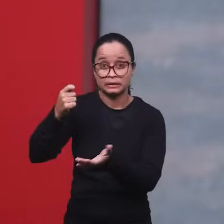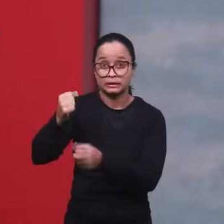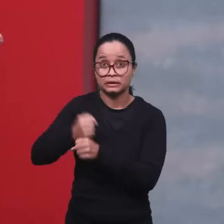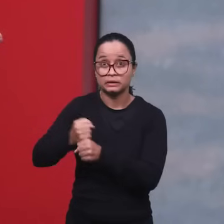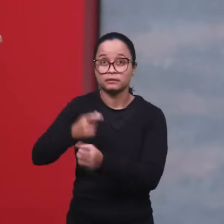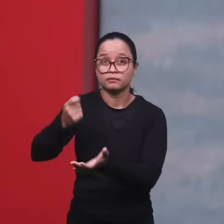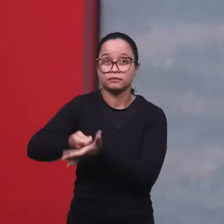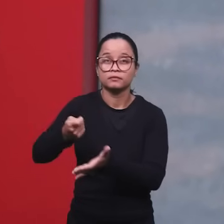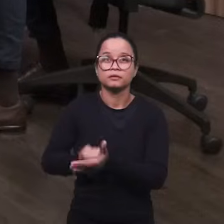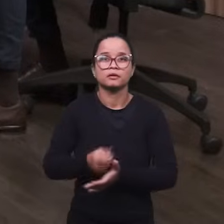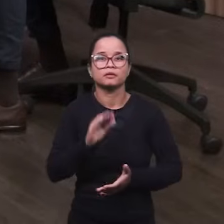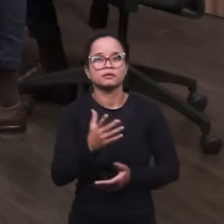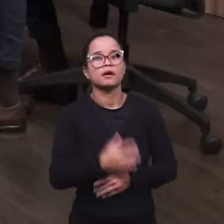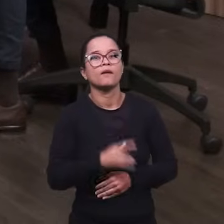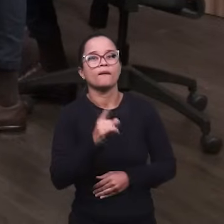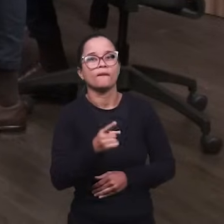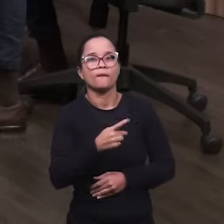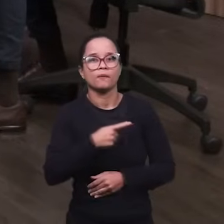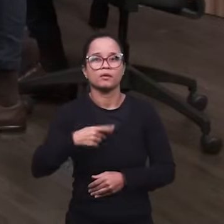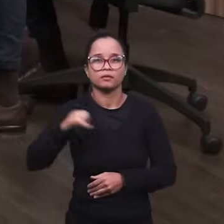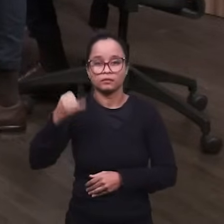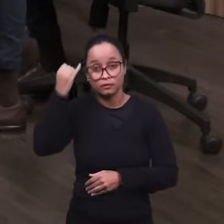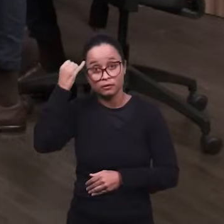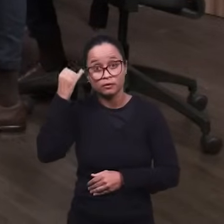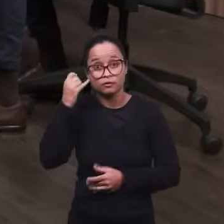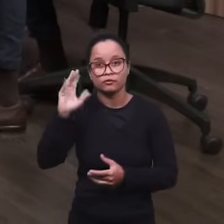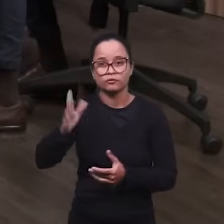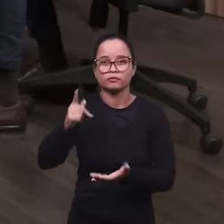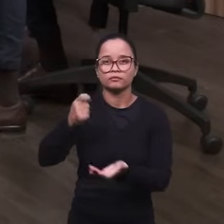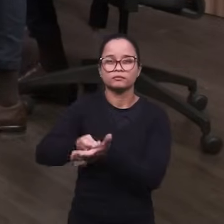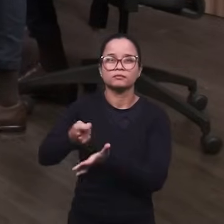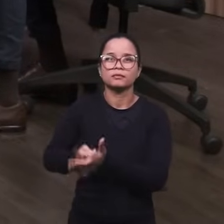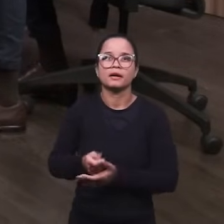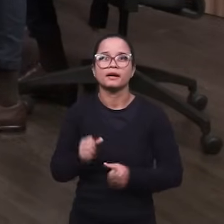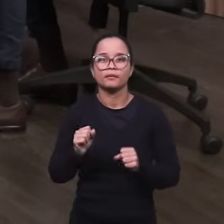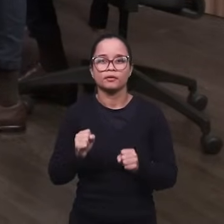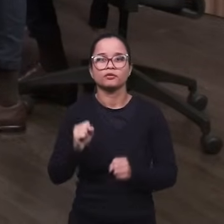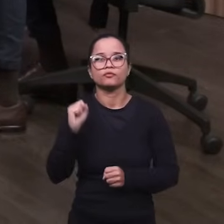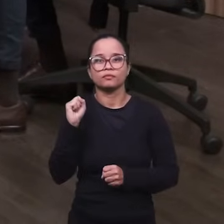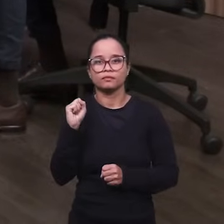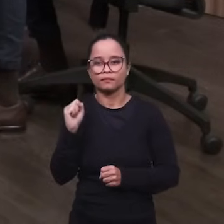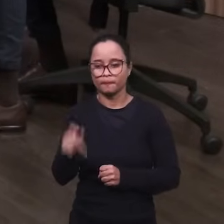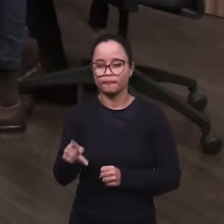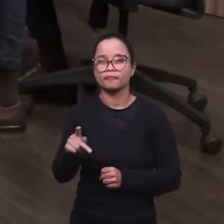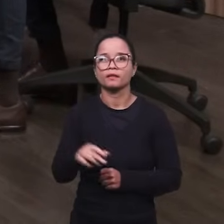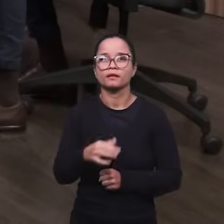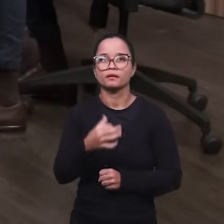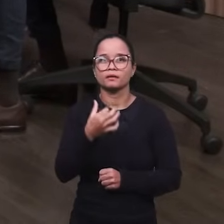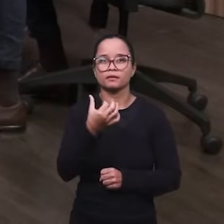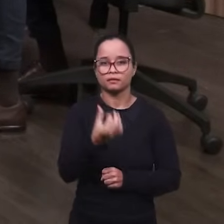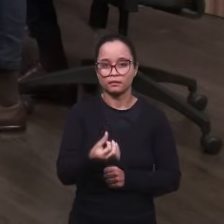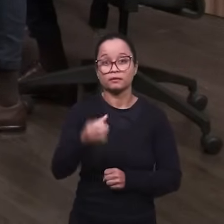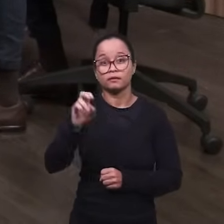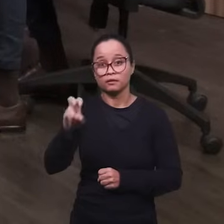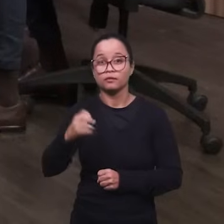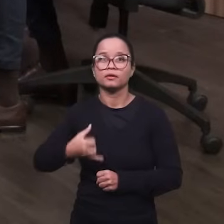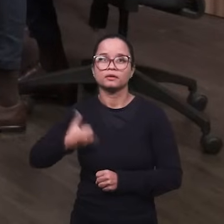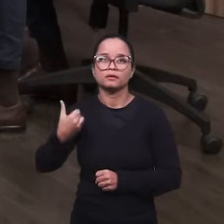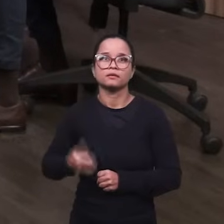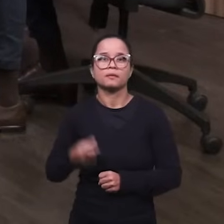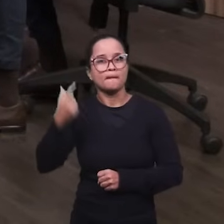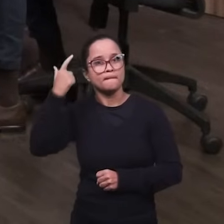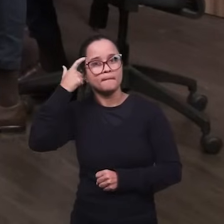O pastor Josias aqui, que já contribuía antes de 2019, Sim. Ele pode se aposentar com o requisito dele, é 65